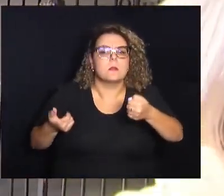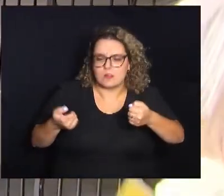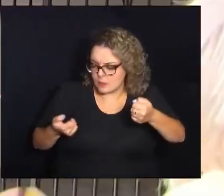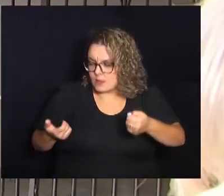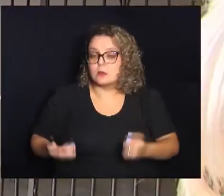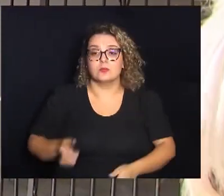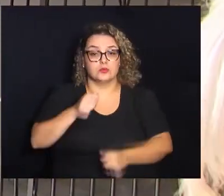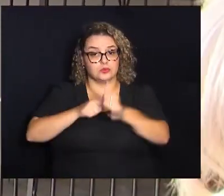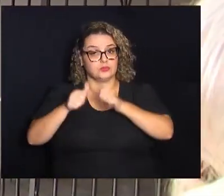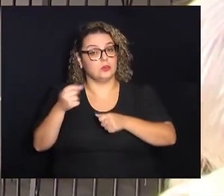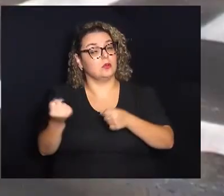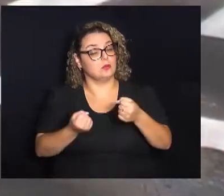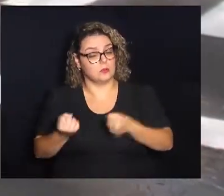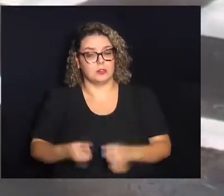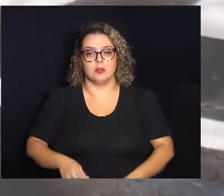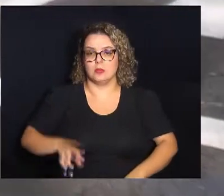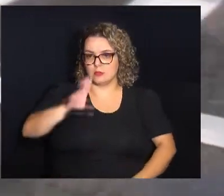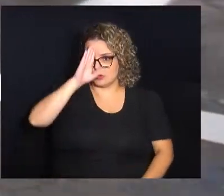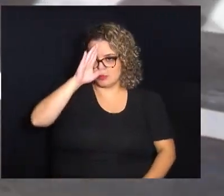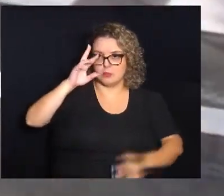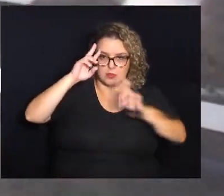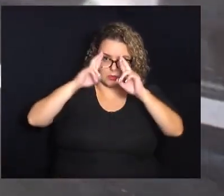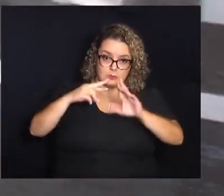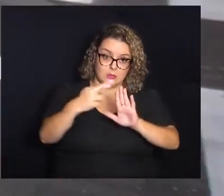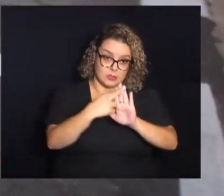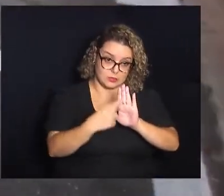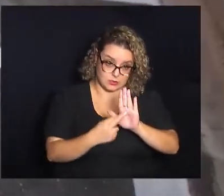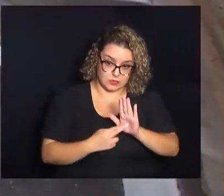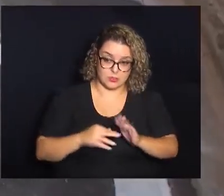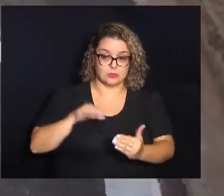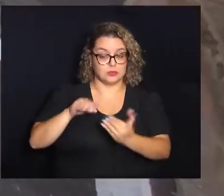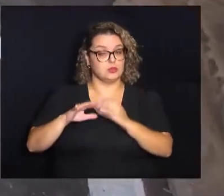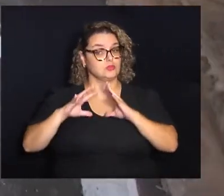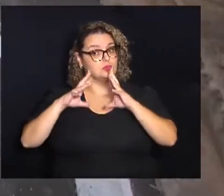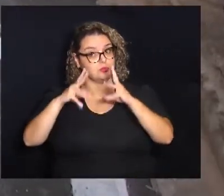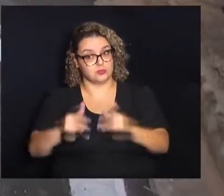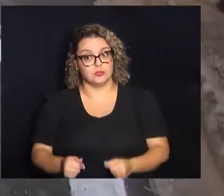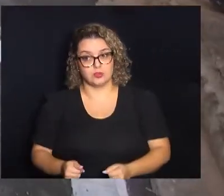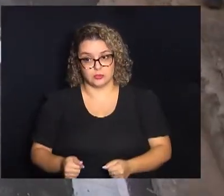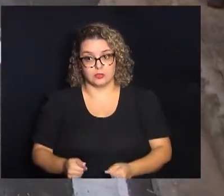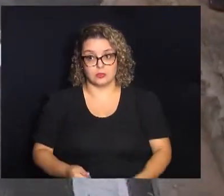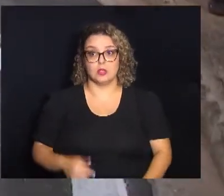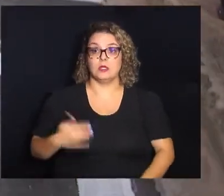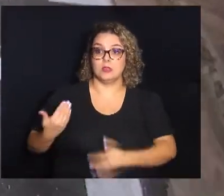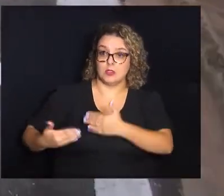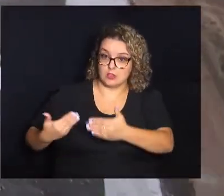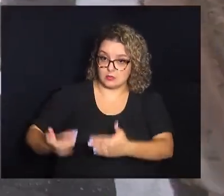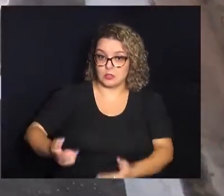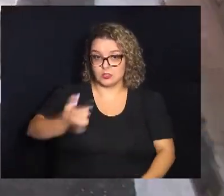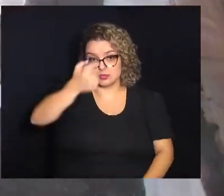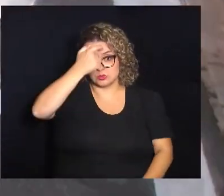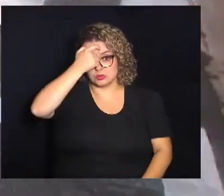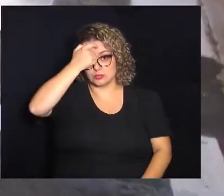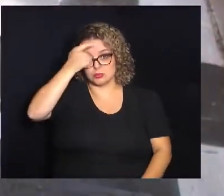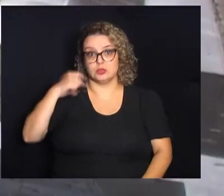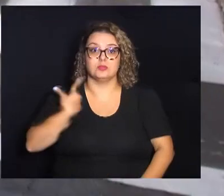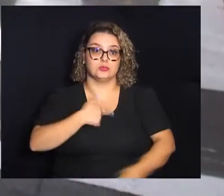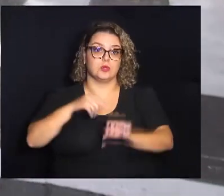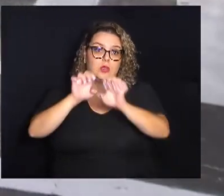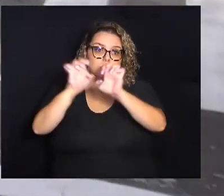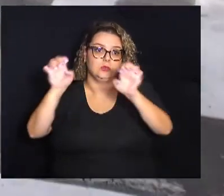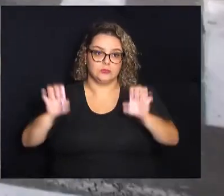né, e principalmente o respeito às regras de trânsito de uma maneira geral. E a partir desses conceitos, então, nós